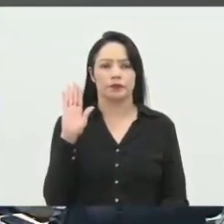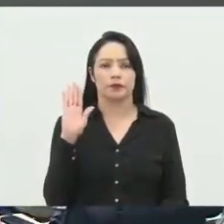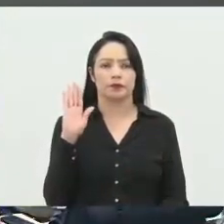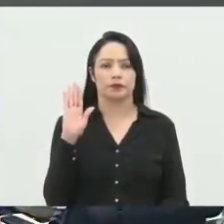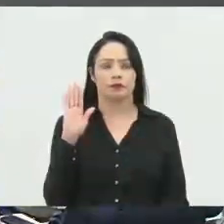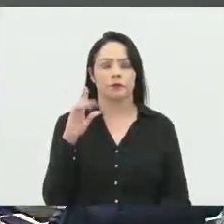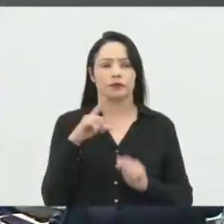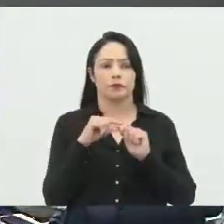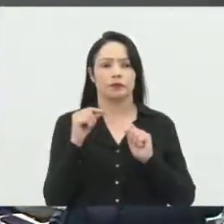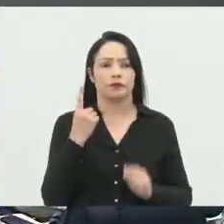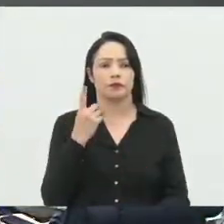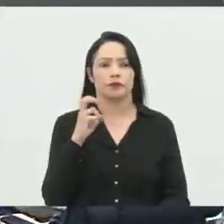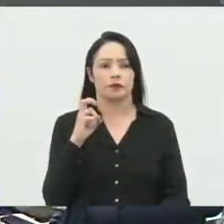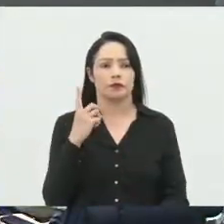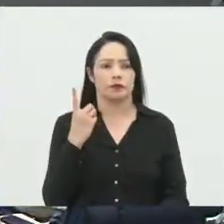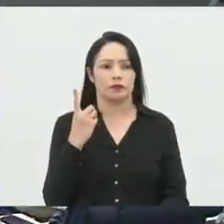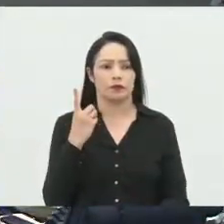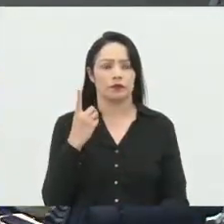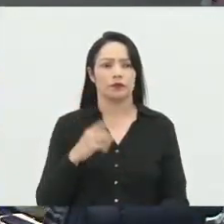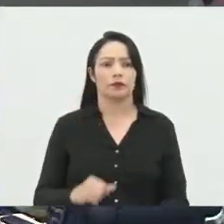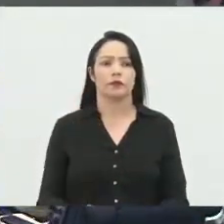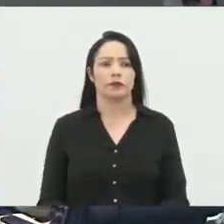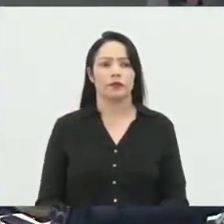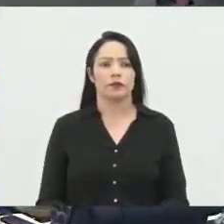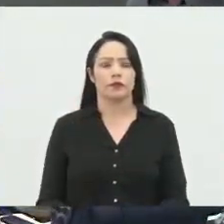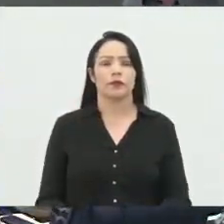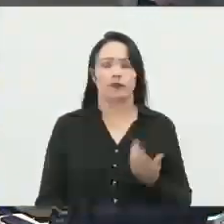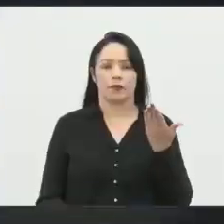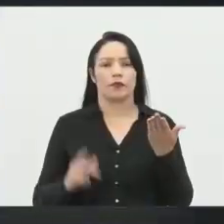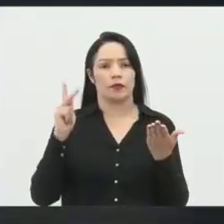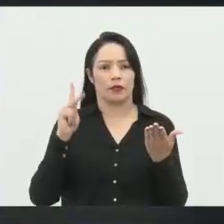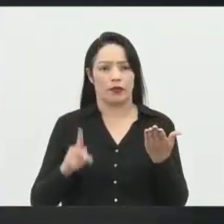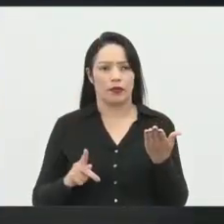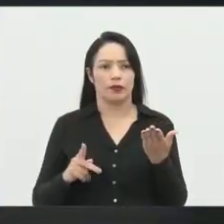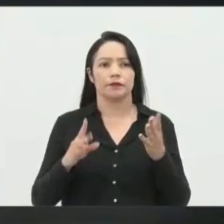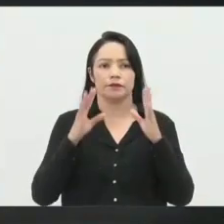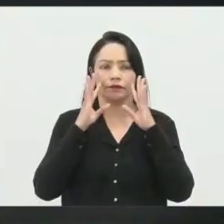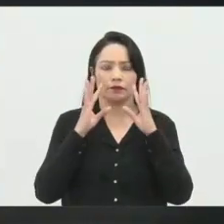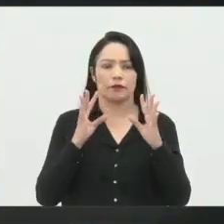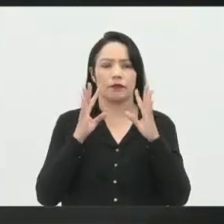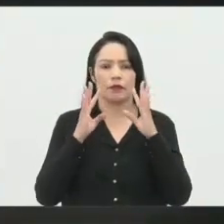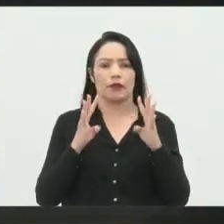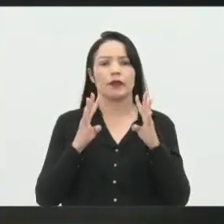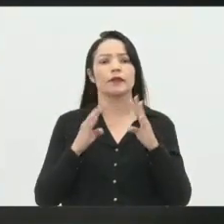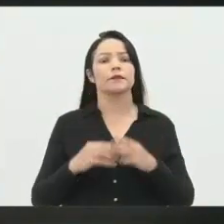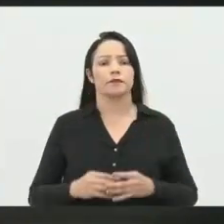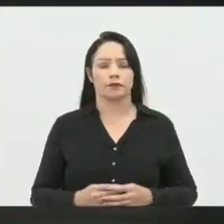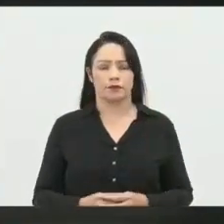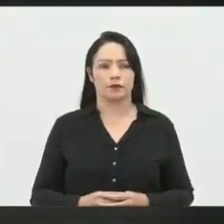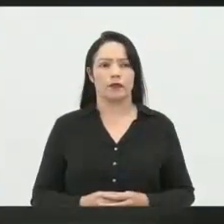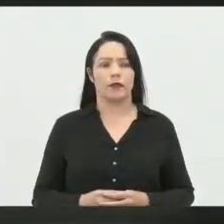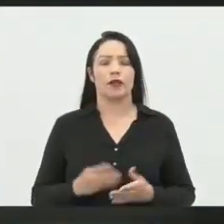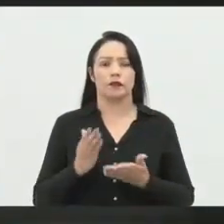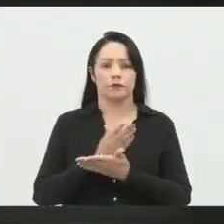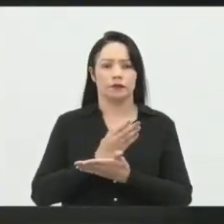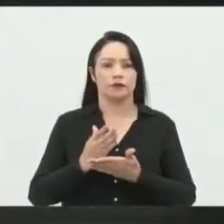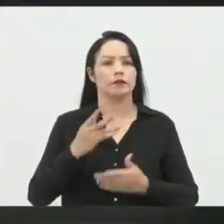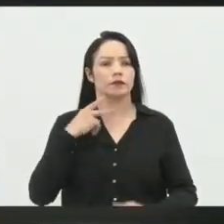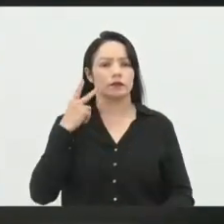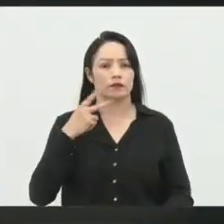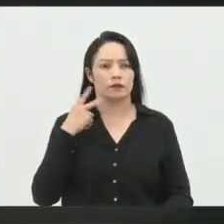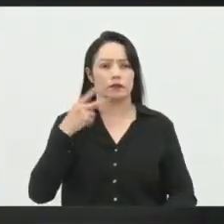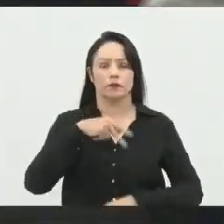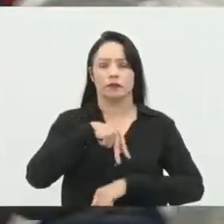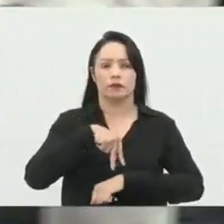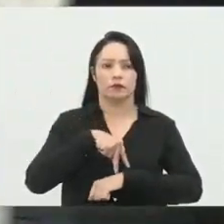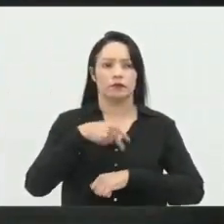eu não sei como um vereador é um presente eu vi atentamente aqui a fala de alguns vereadores que subiram